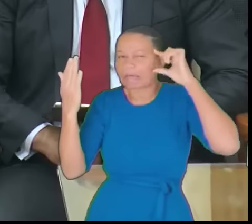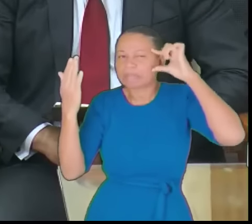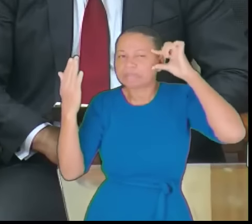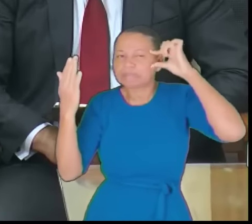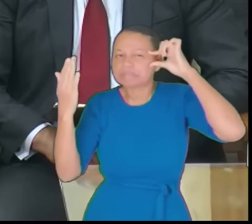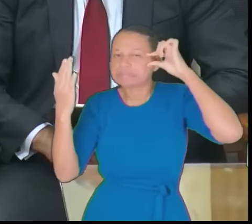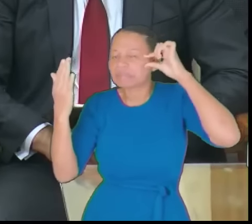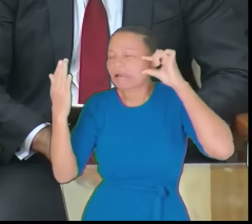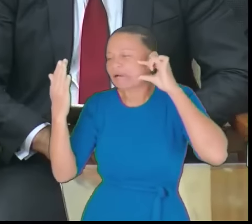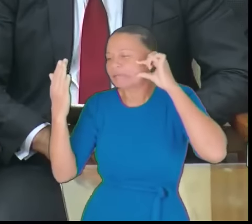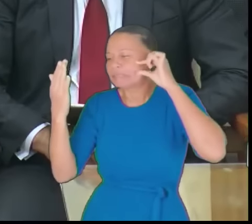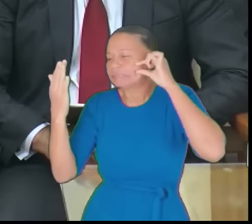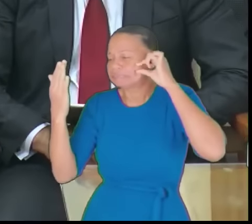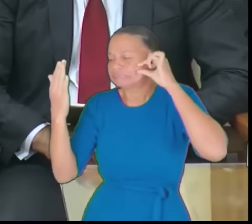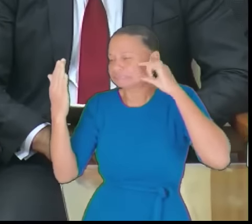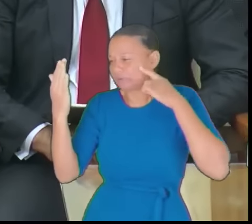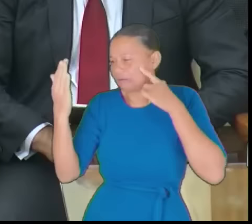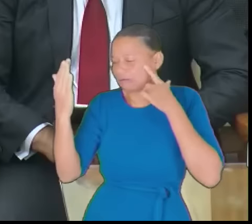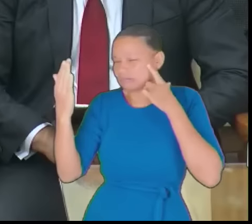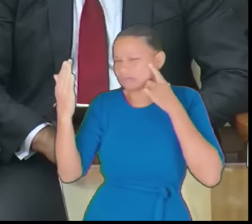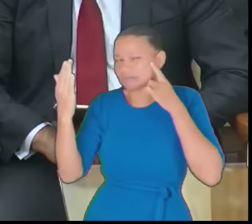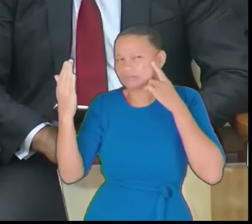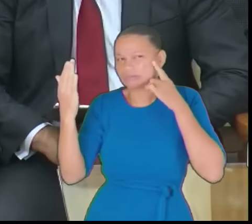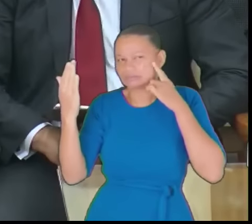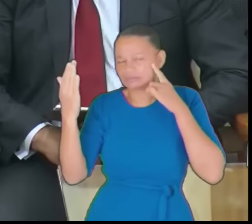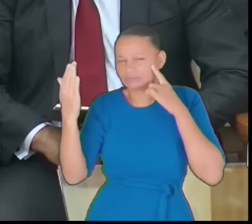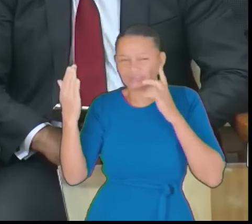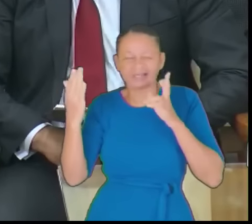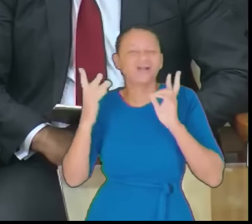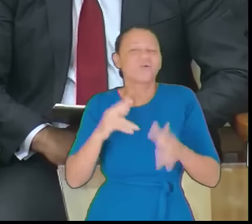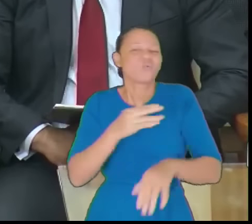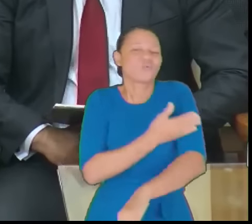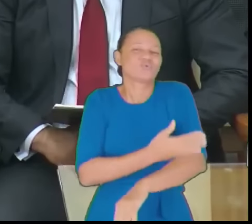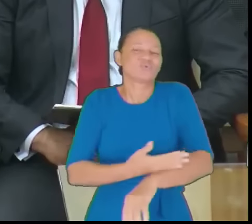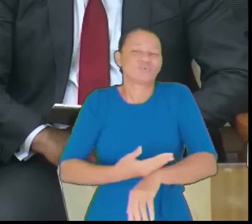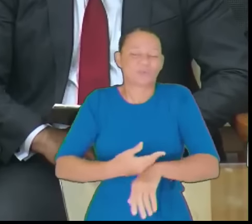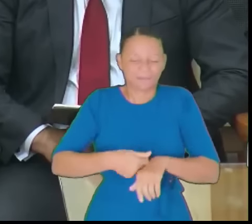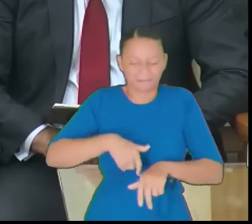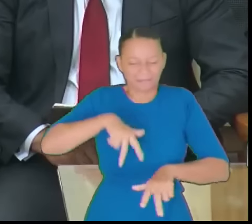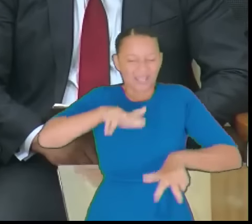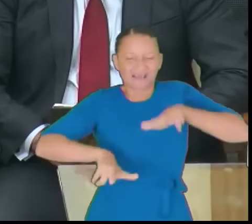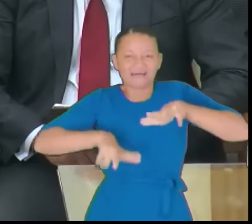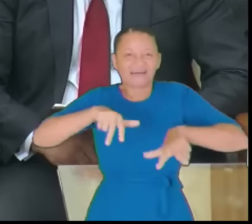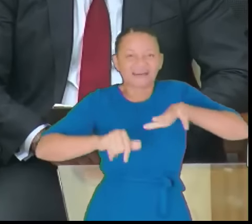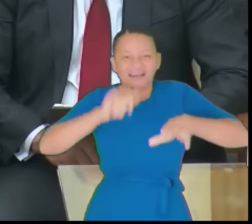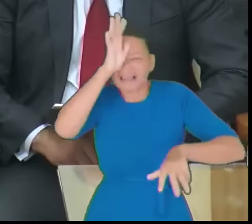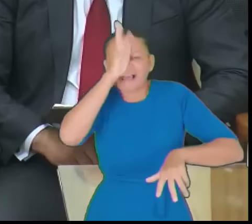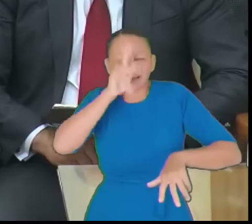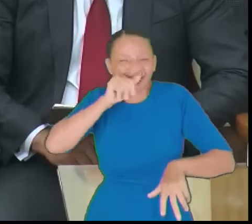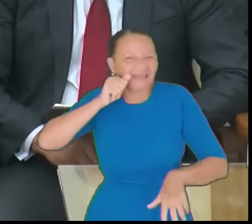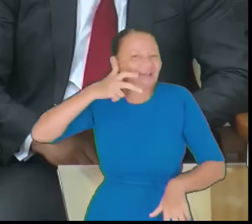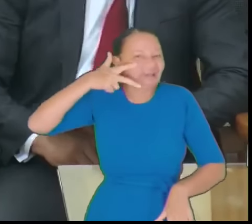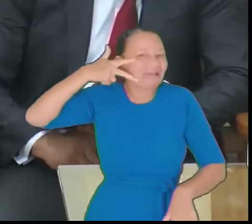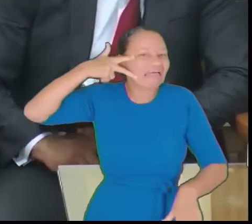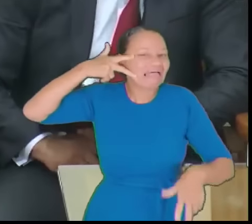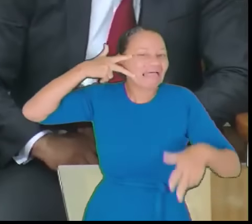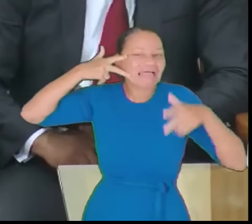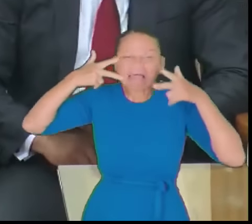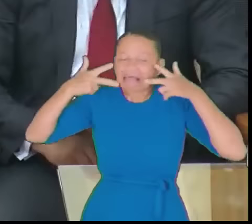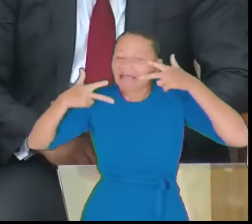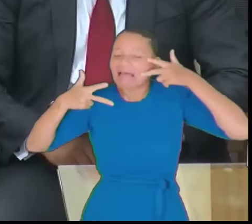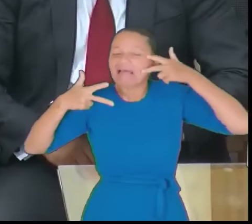nos olhos. O famoso pé de galinha. É sinal de que, para a sua tristeza, que você está